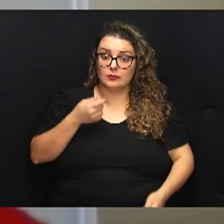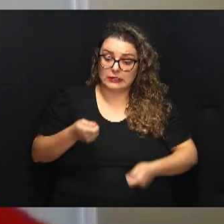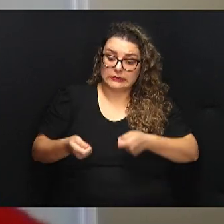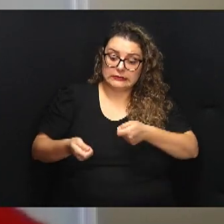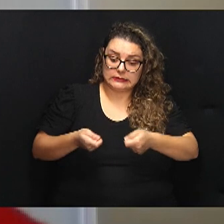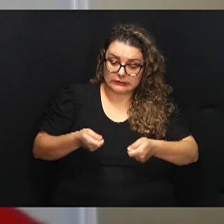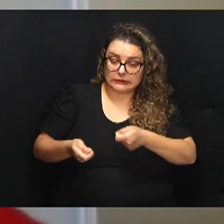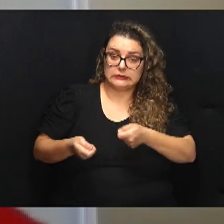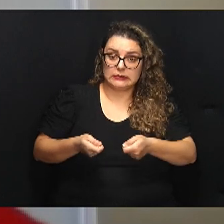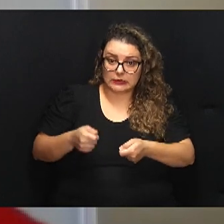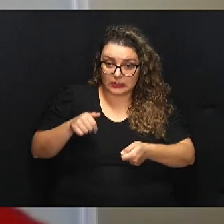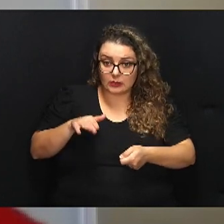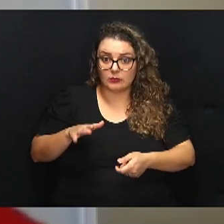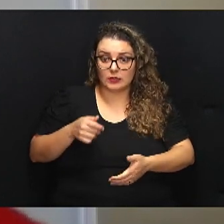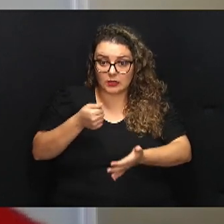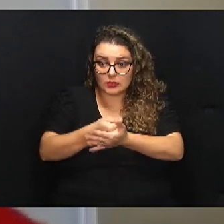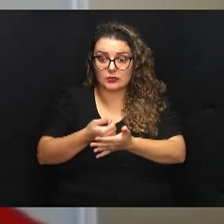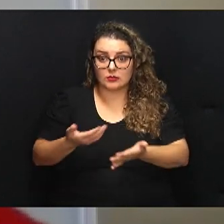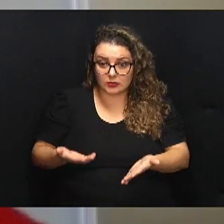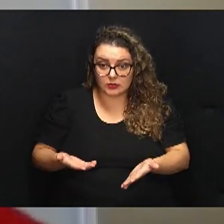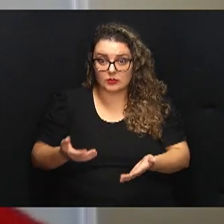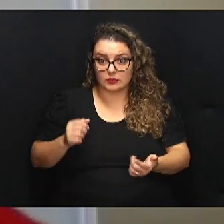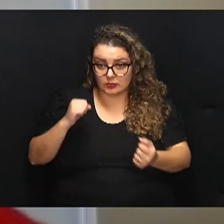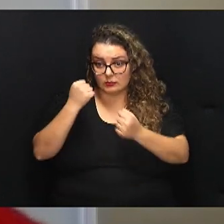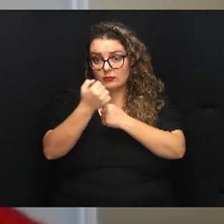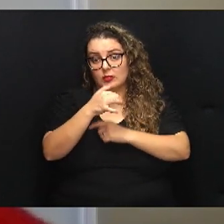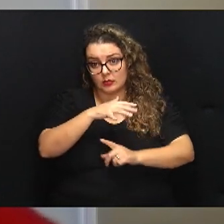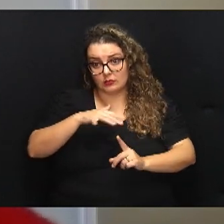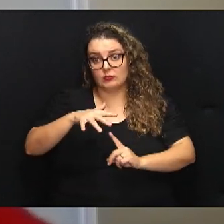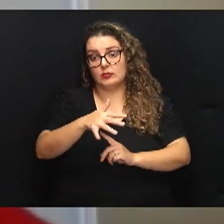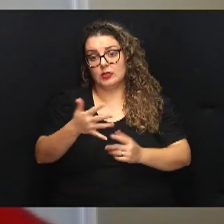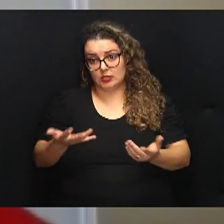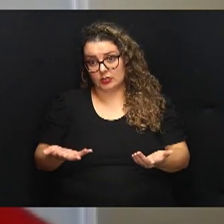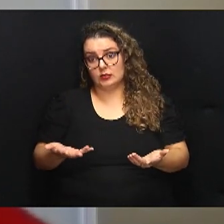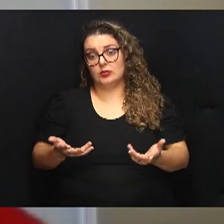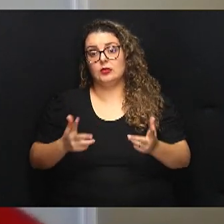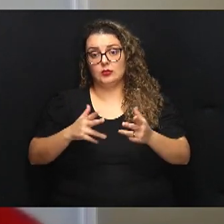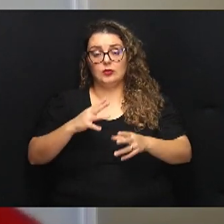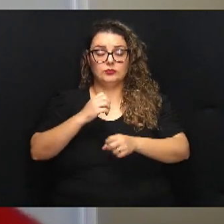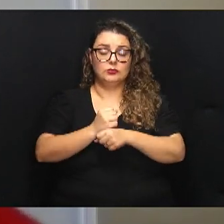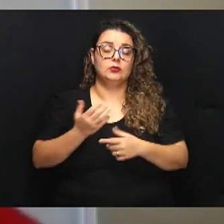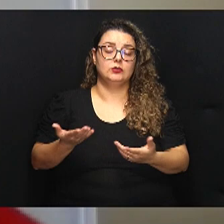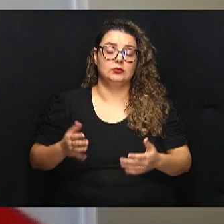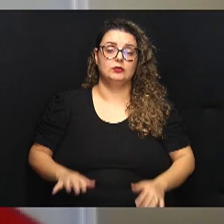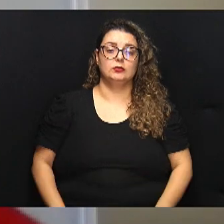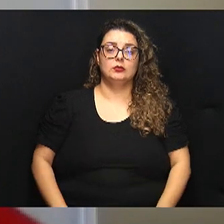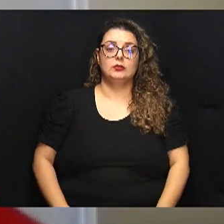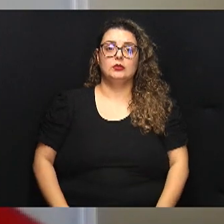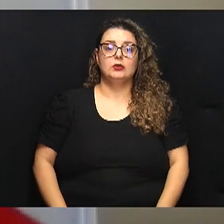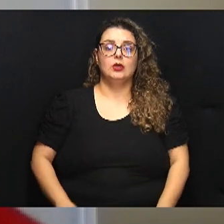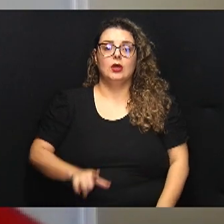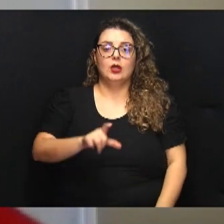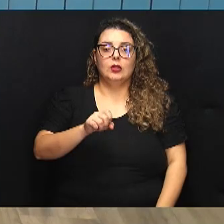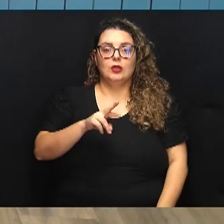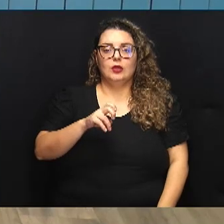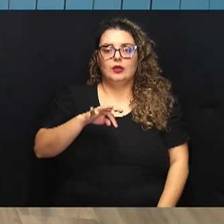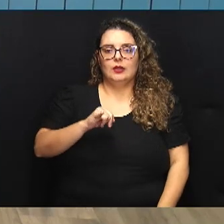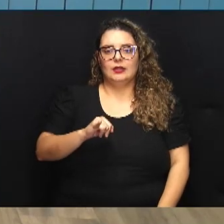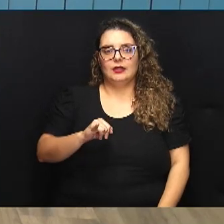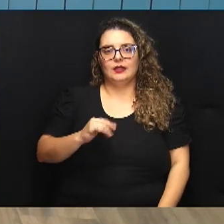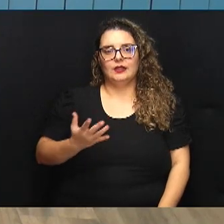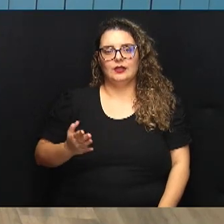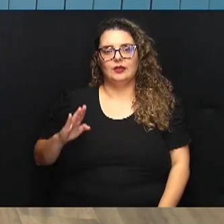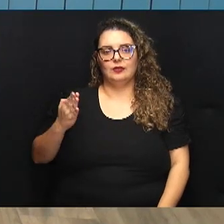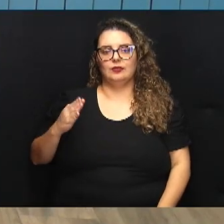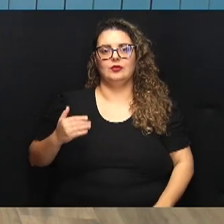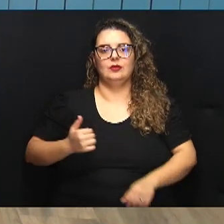por medidas mais severas de proteção ambiental como um todo. Lorete Portofé de Mello,